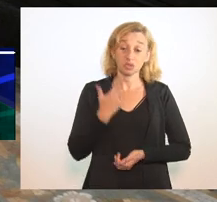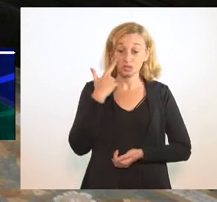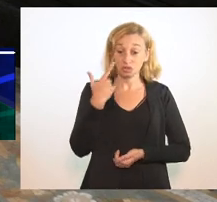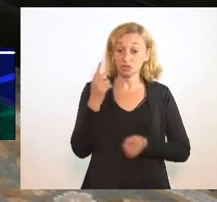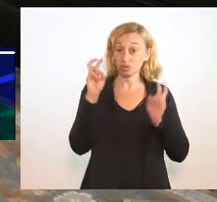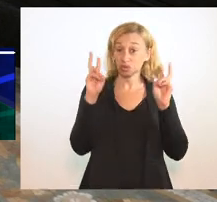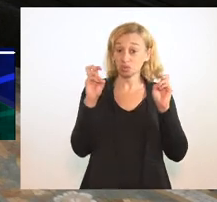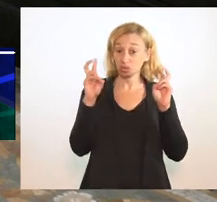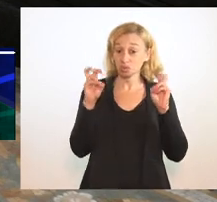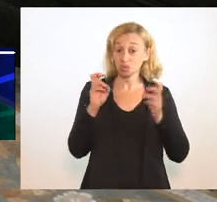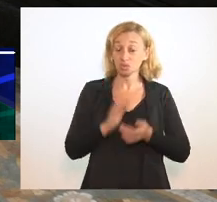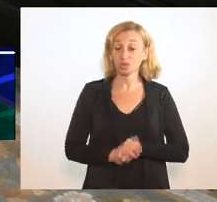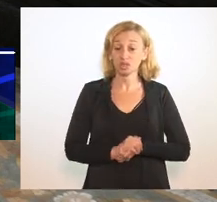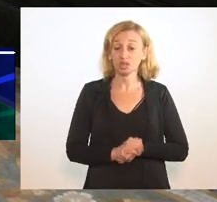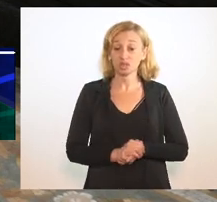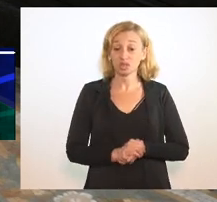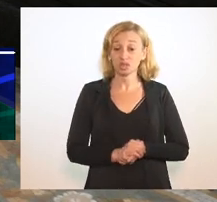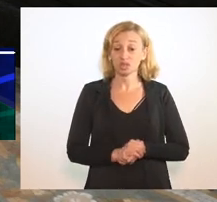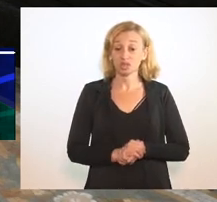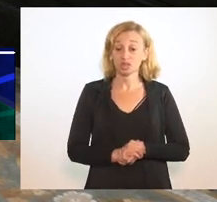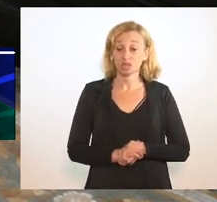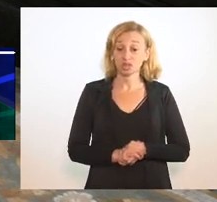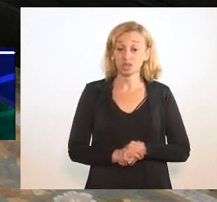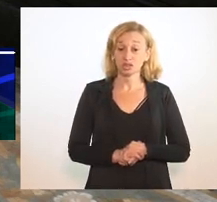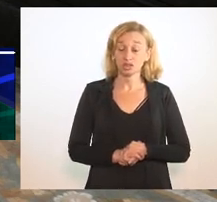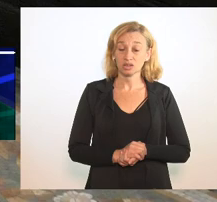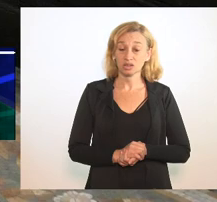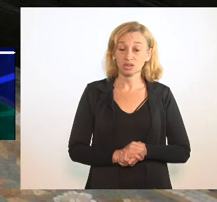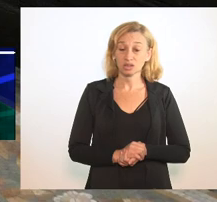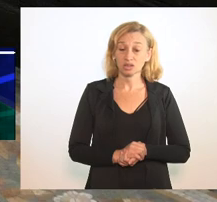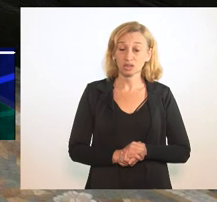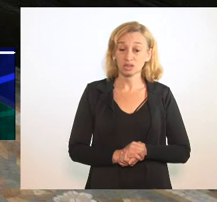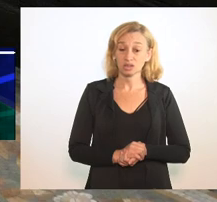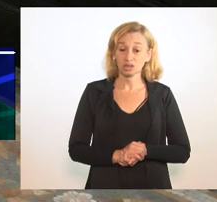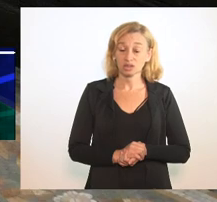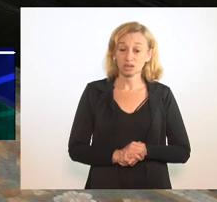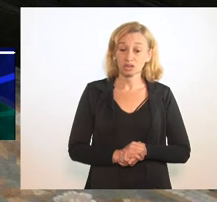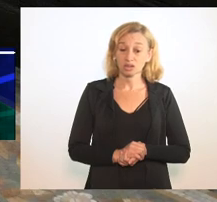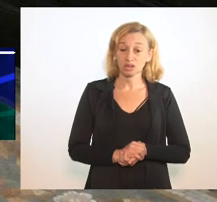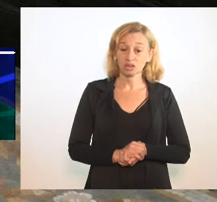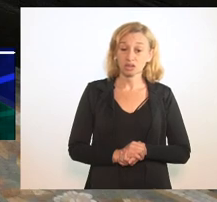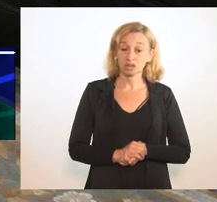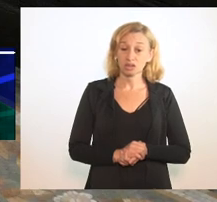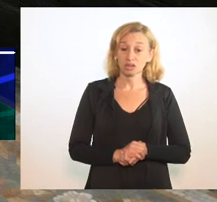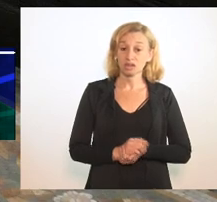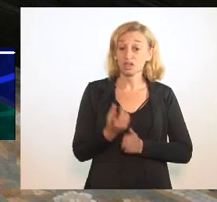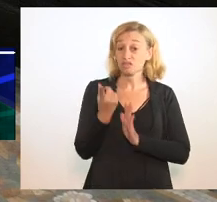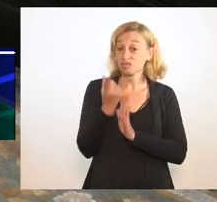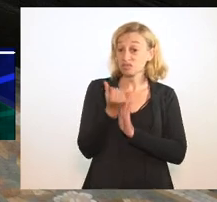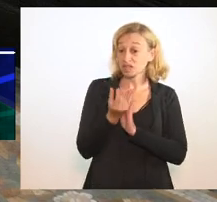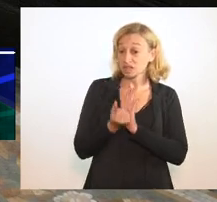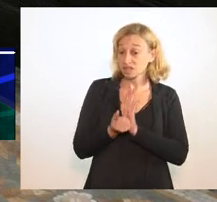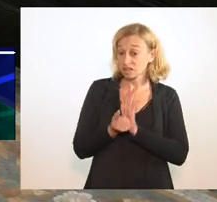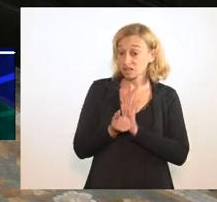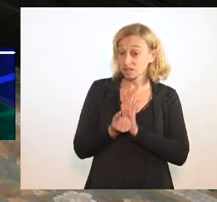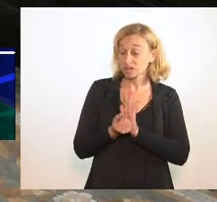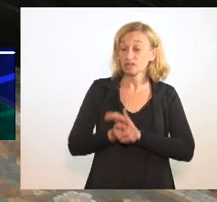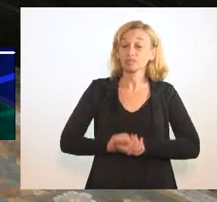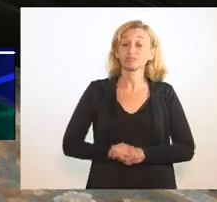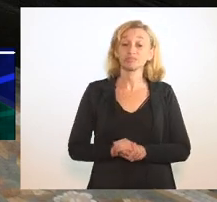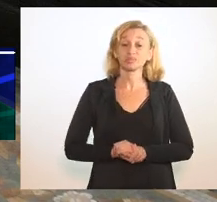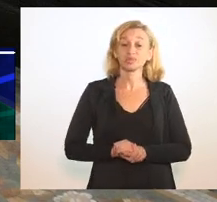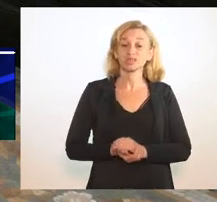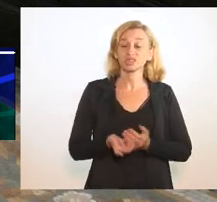questão da hipossuficiência na área financeira de uma infinidade